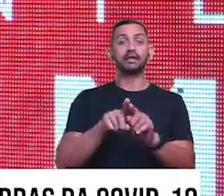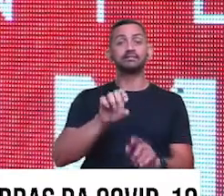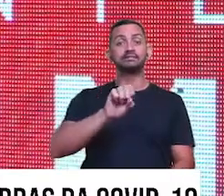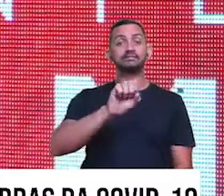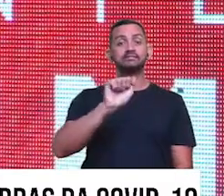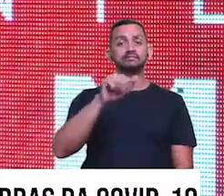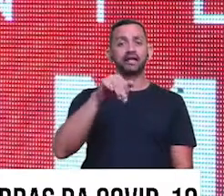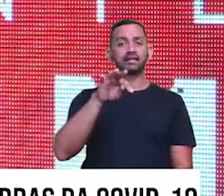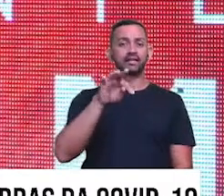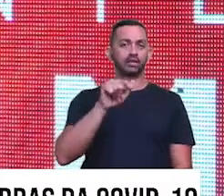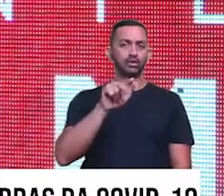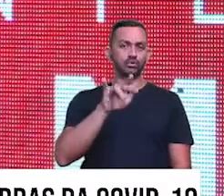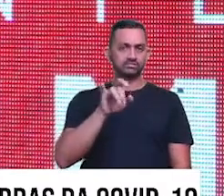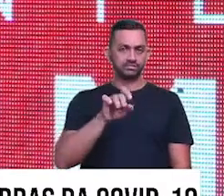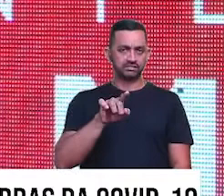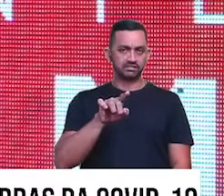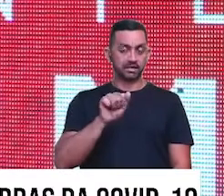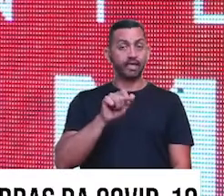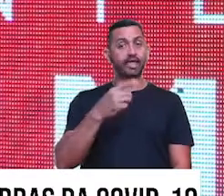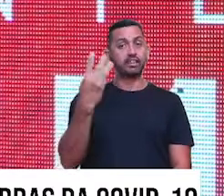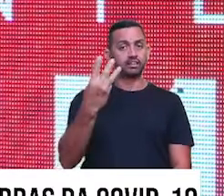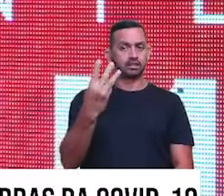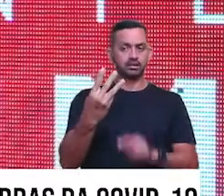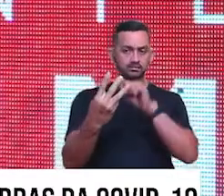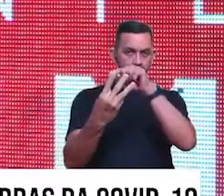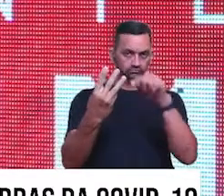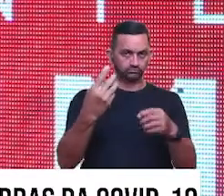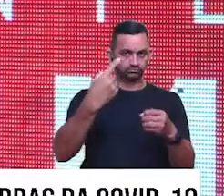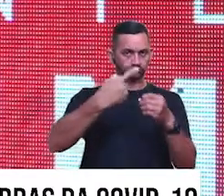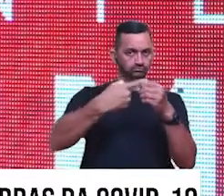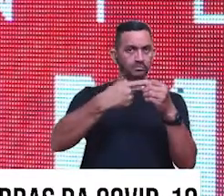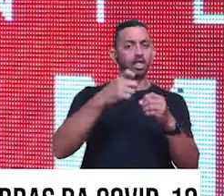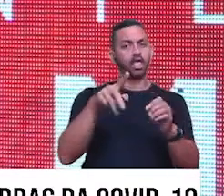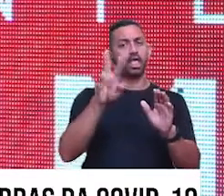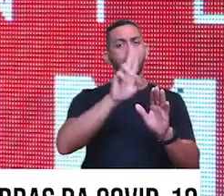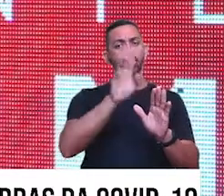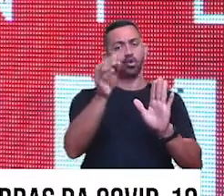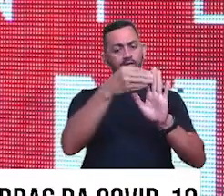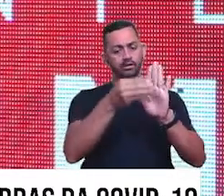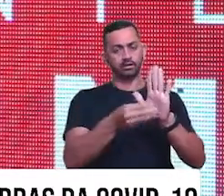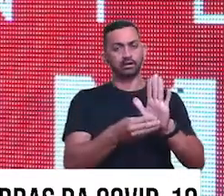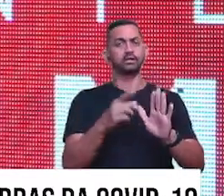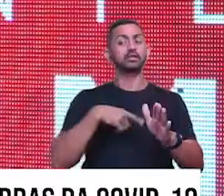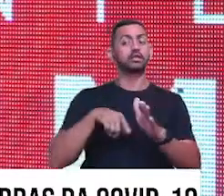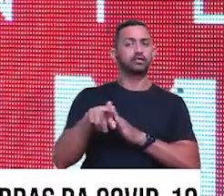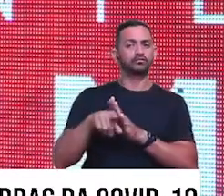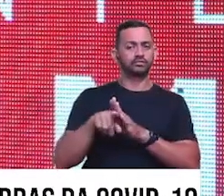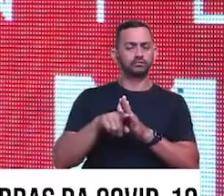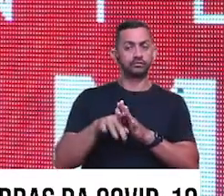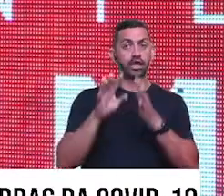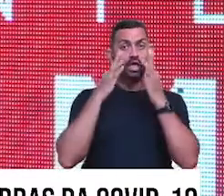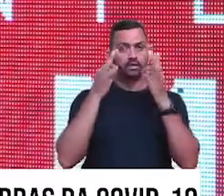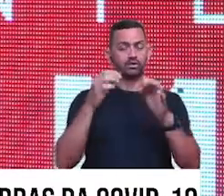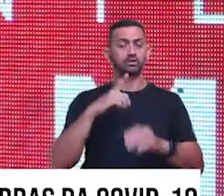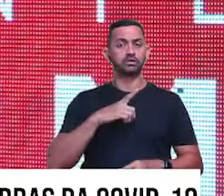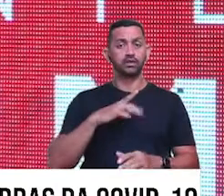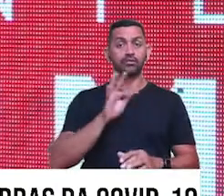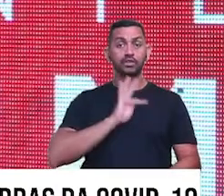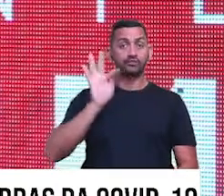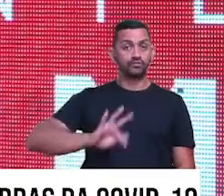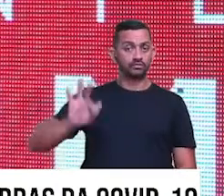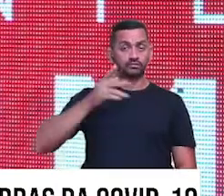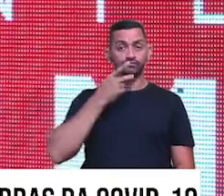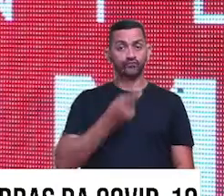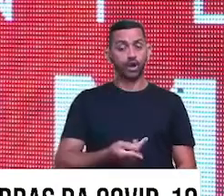de Santa Luzia, do Maranhão. Então, são essas três cidades que são citadas nas investigações e algo chamou a